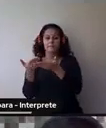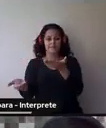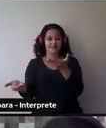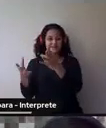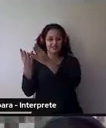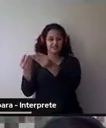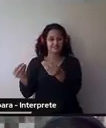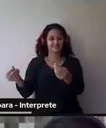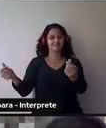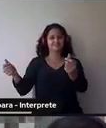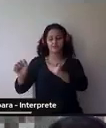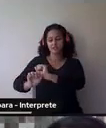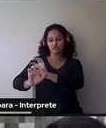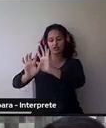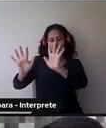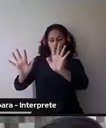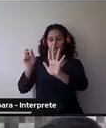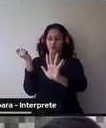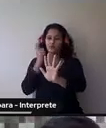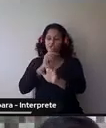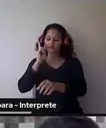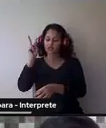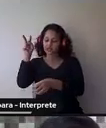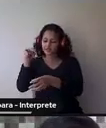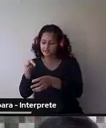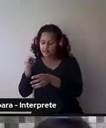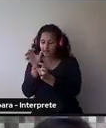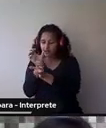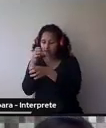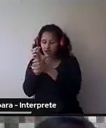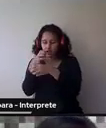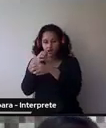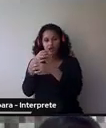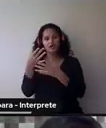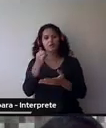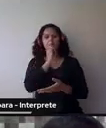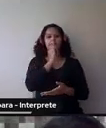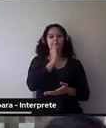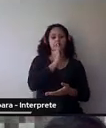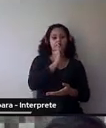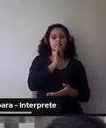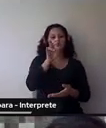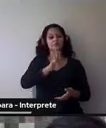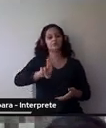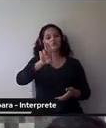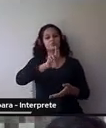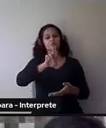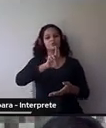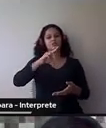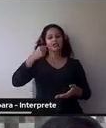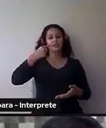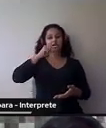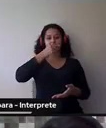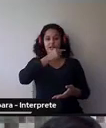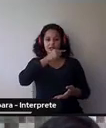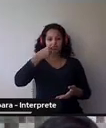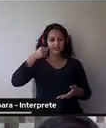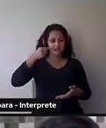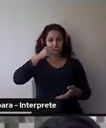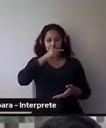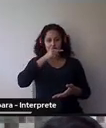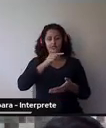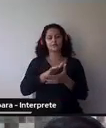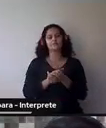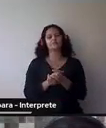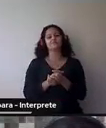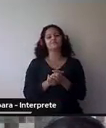eles mais claramente visíveis. Então, aqui utilizado, por exemplo, bagaço de cana e o afluente só para um tratamento, a